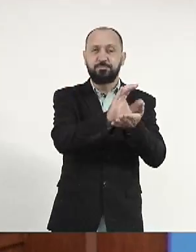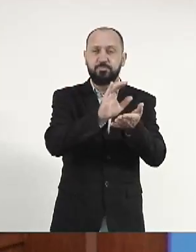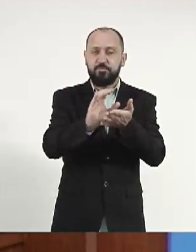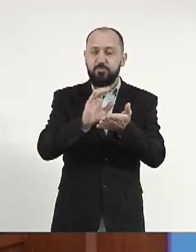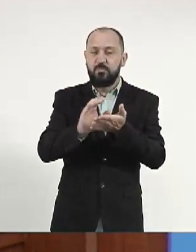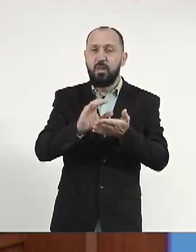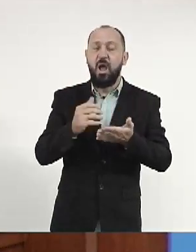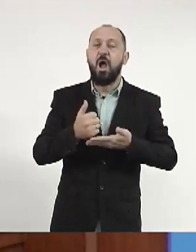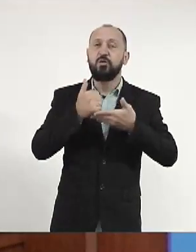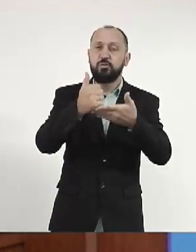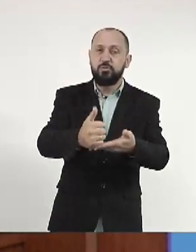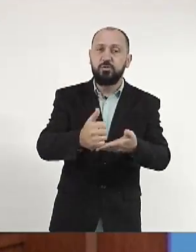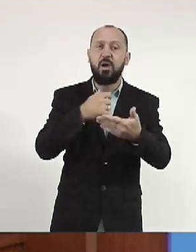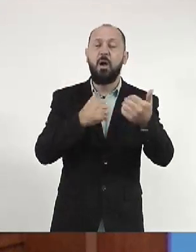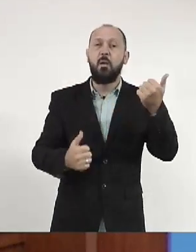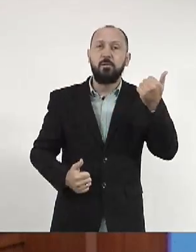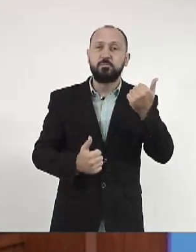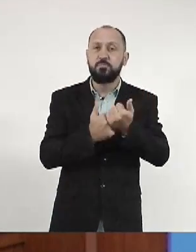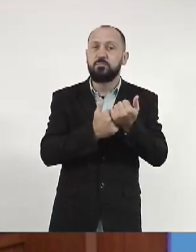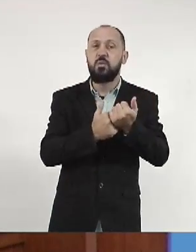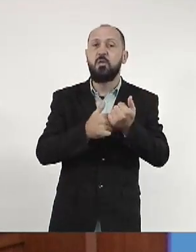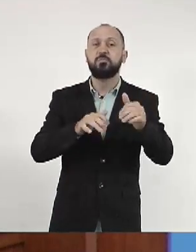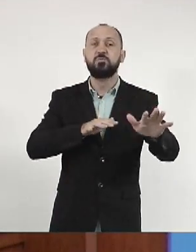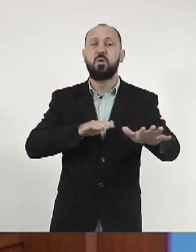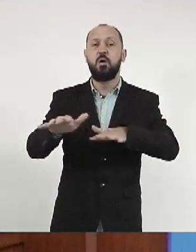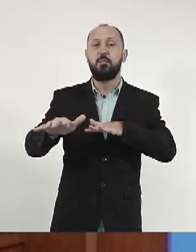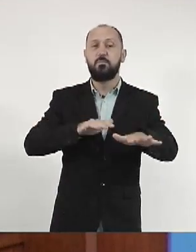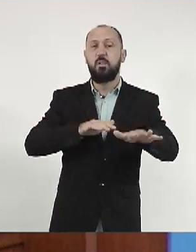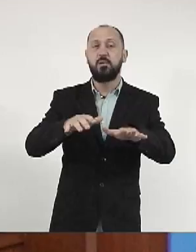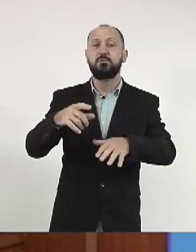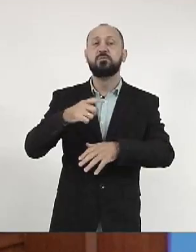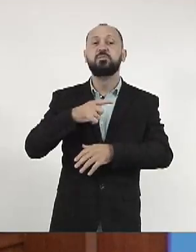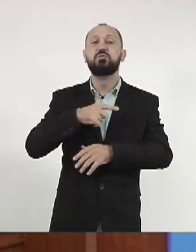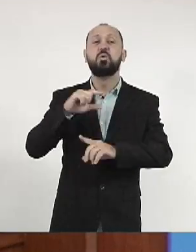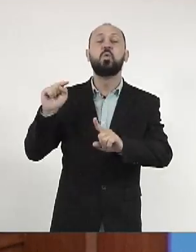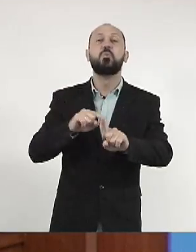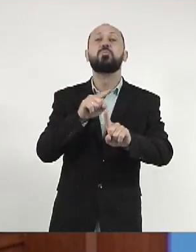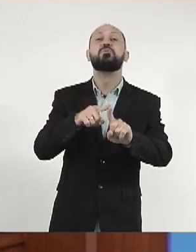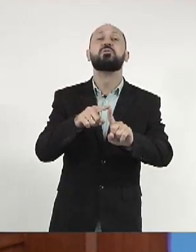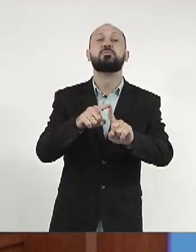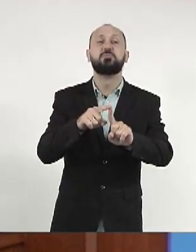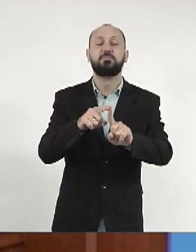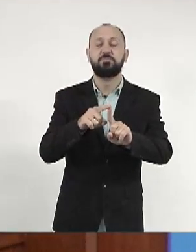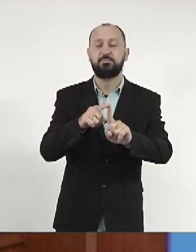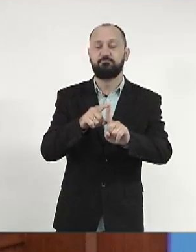financiaram, ajudaram, apoiaram movimentos que tinham como objetivo